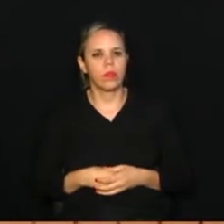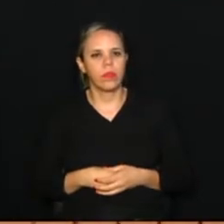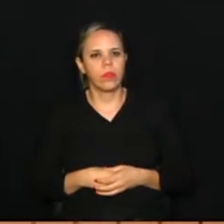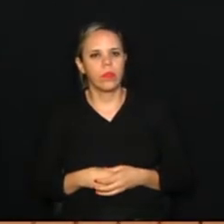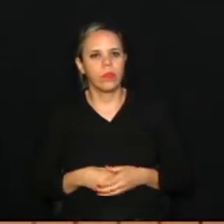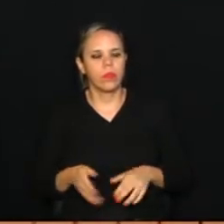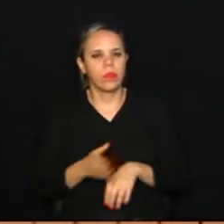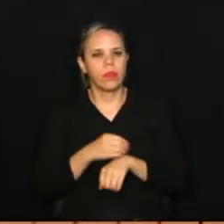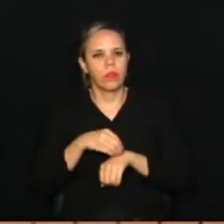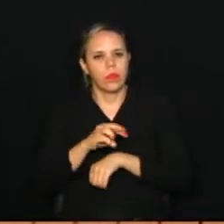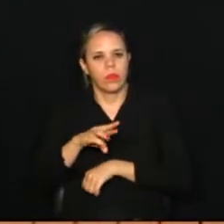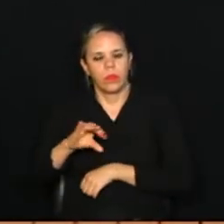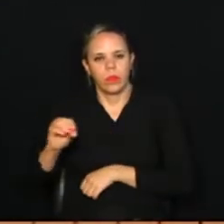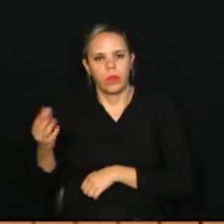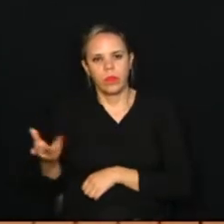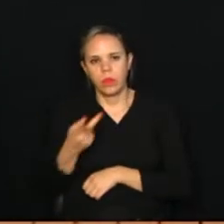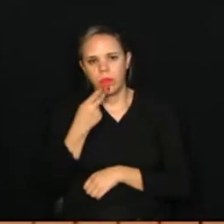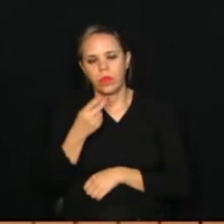de passar para o Márcio?